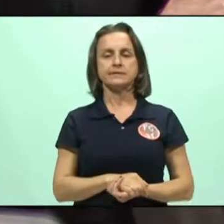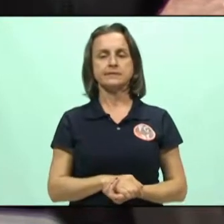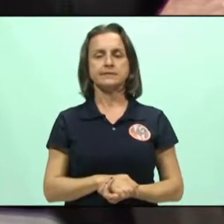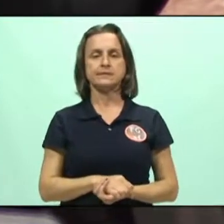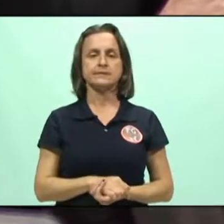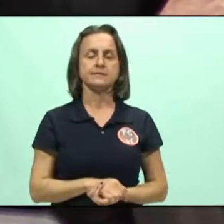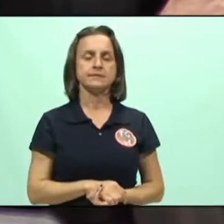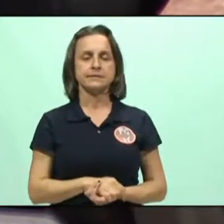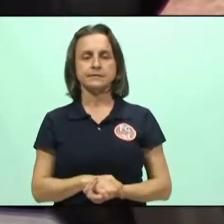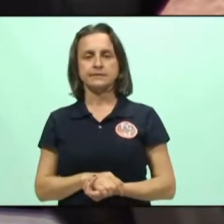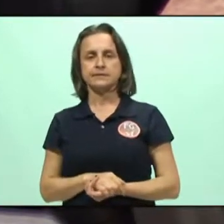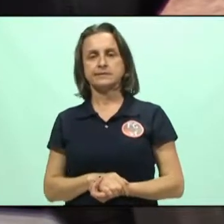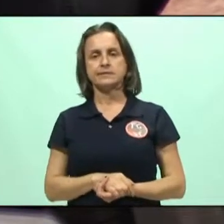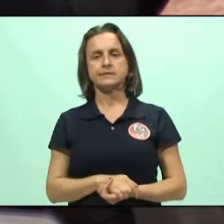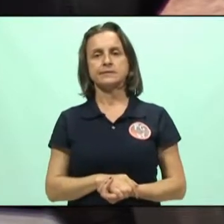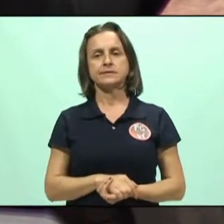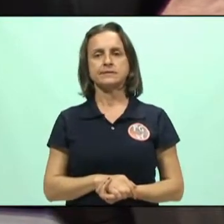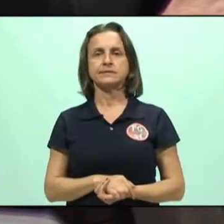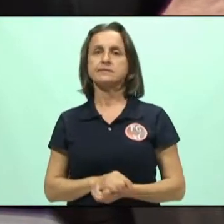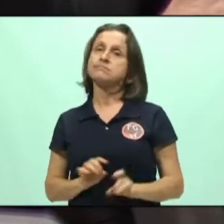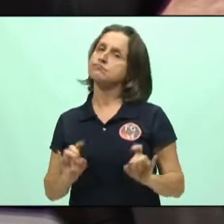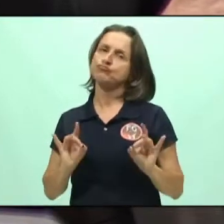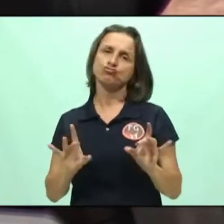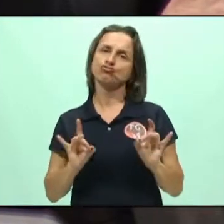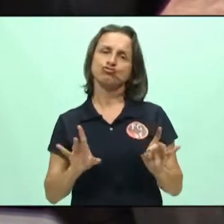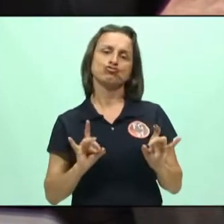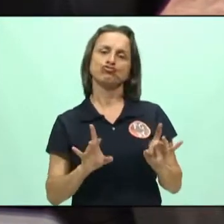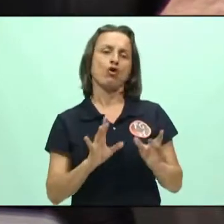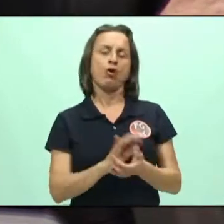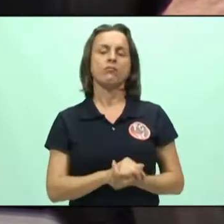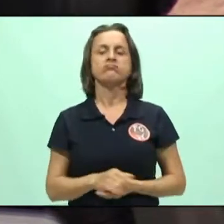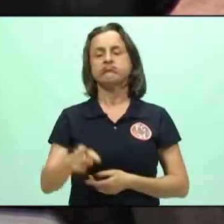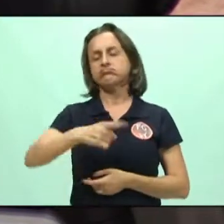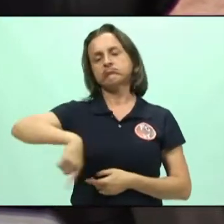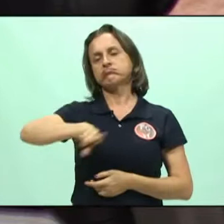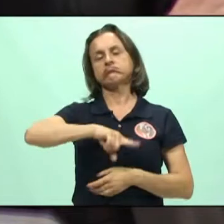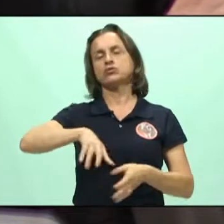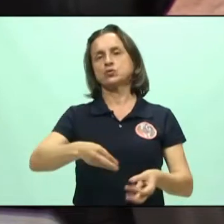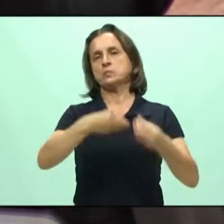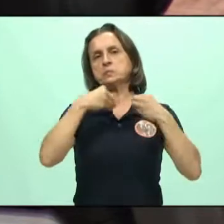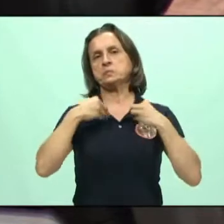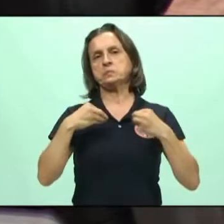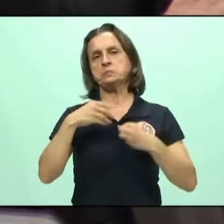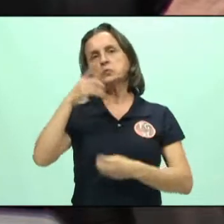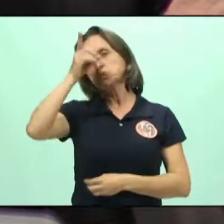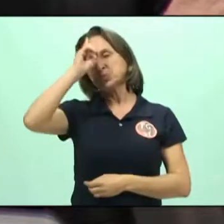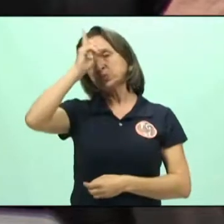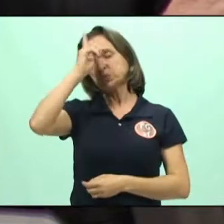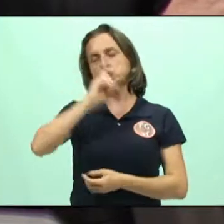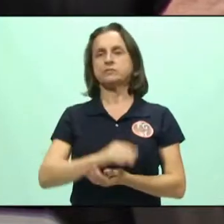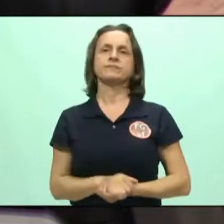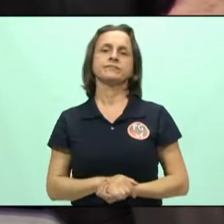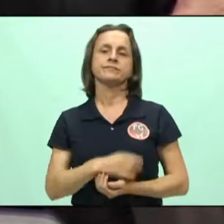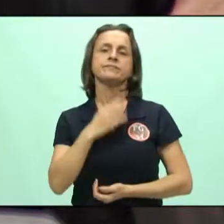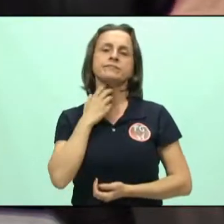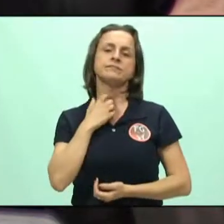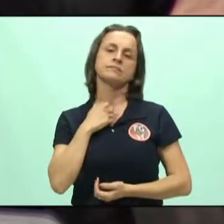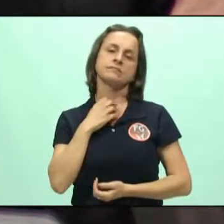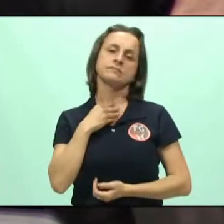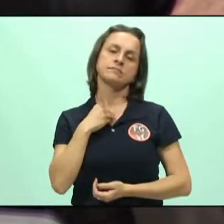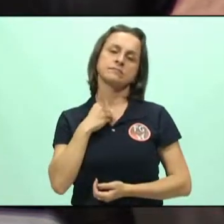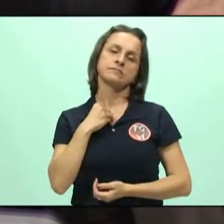E é isso que nós recebemos praticamente todos os dias em nossas nossas redes sociais mas